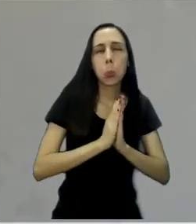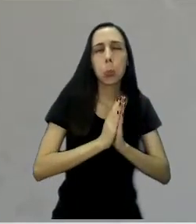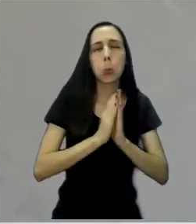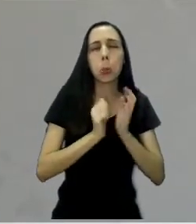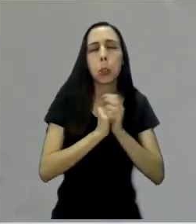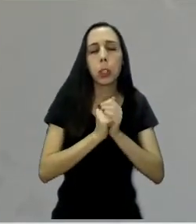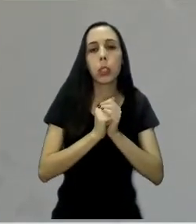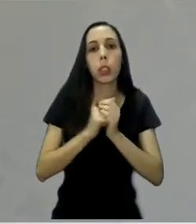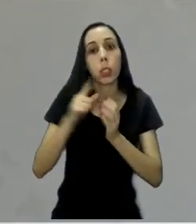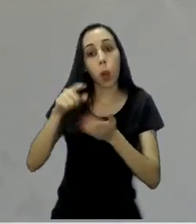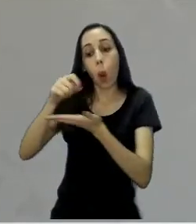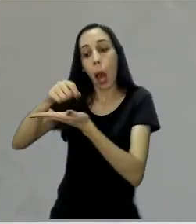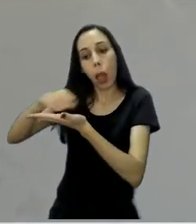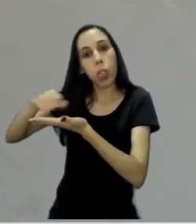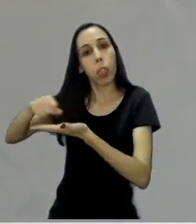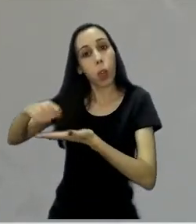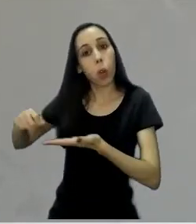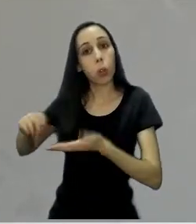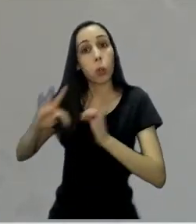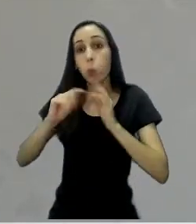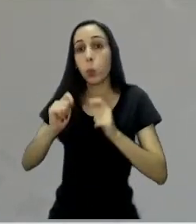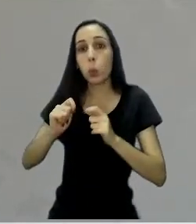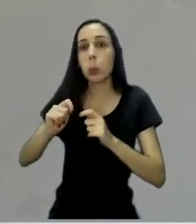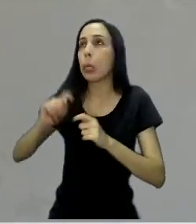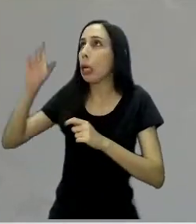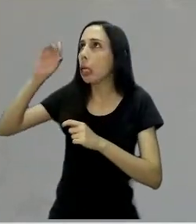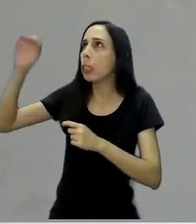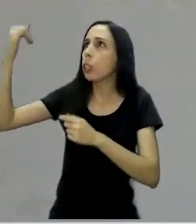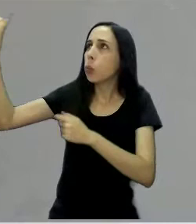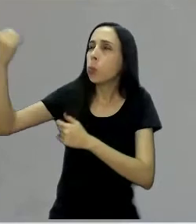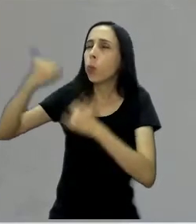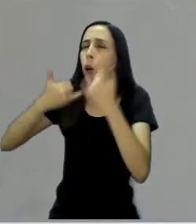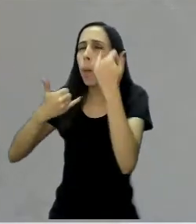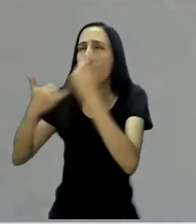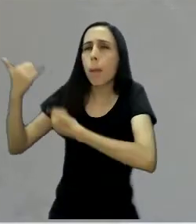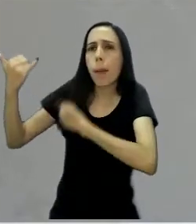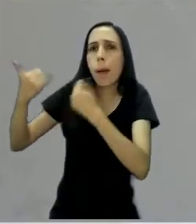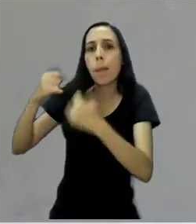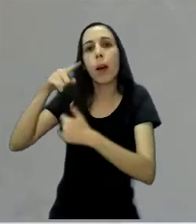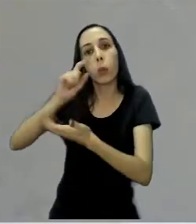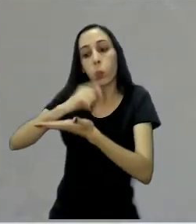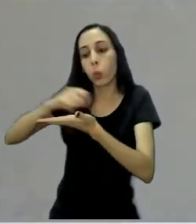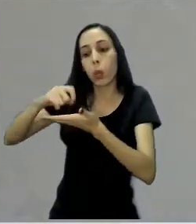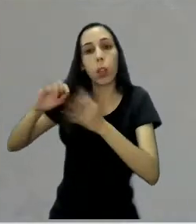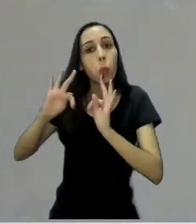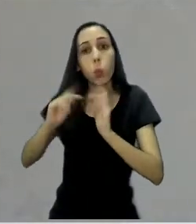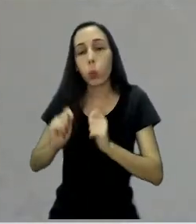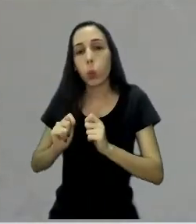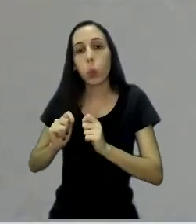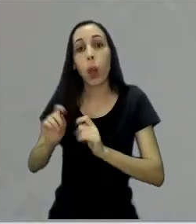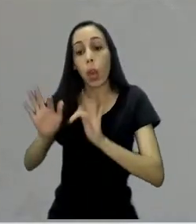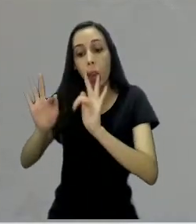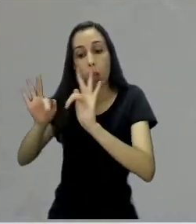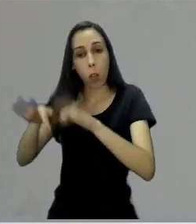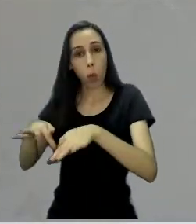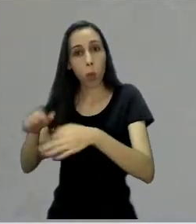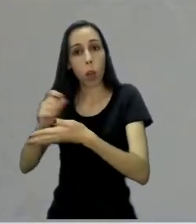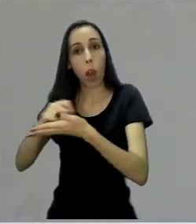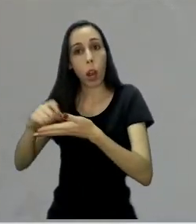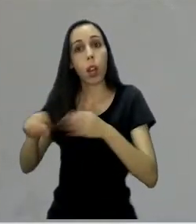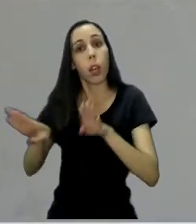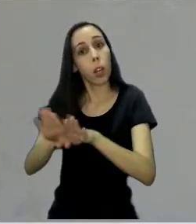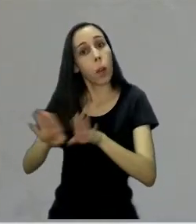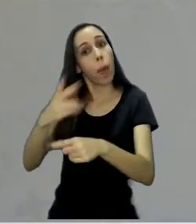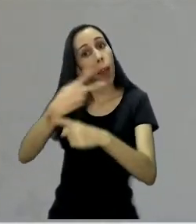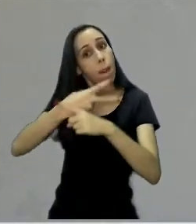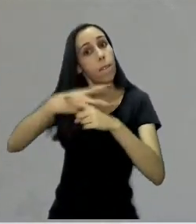família, anota lá. E vai anotando tudo que Deus revela. E no final, anota